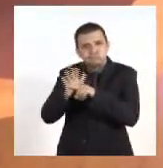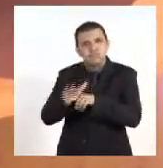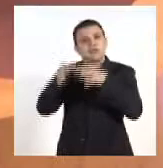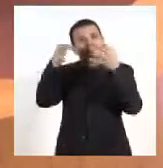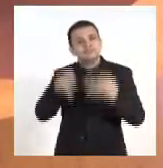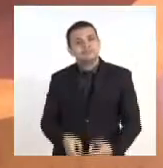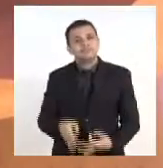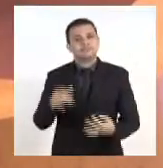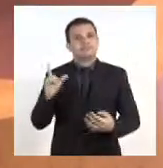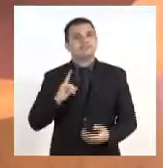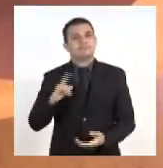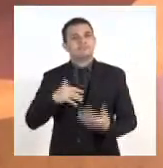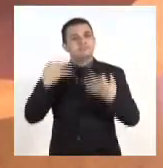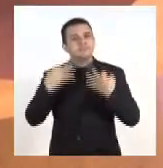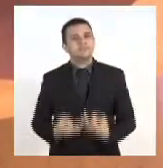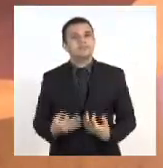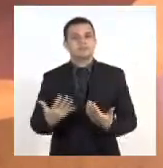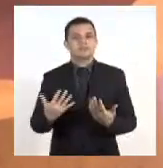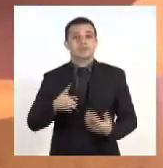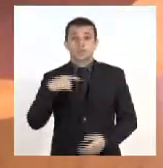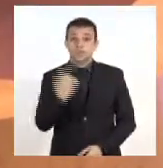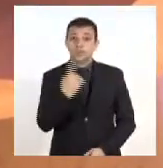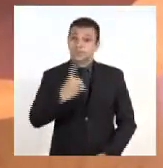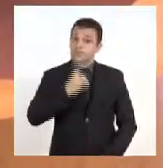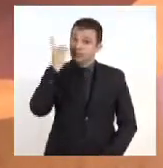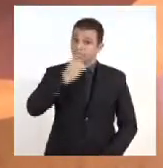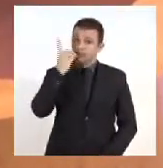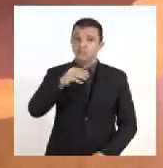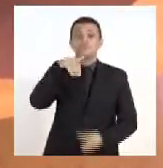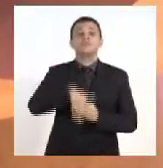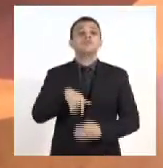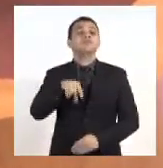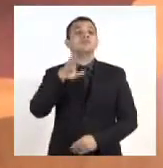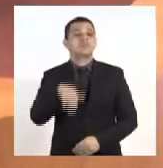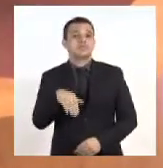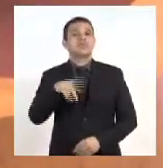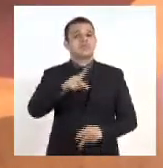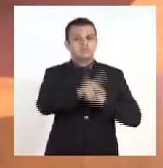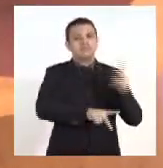é o certo. Somos deputados eleitos pelo povo e não pelo governo. Muito obrigada.